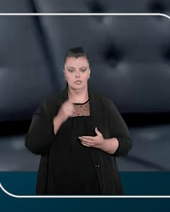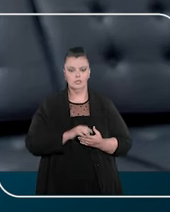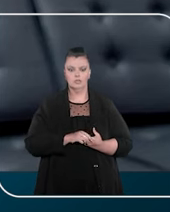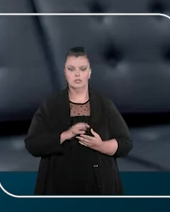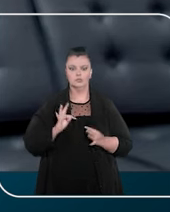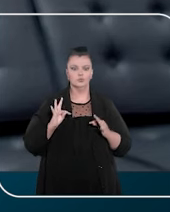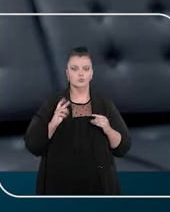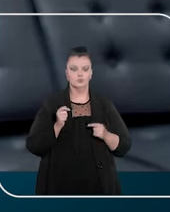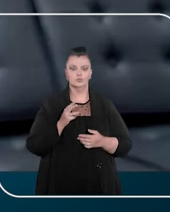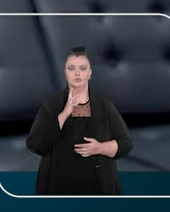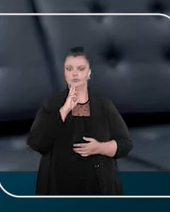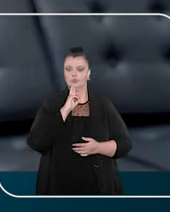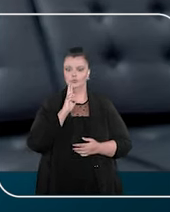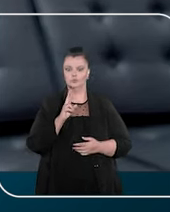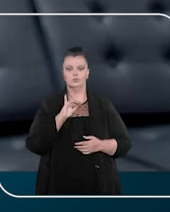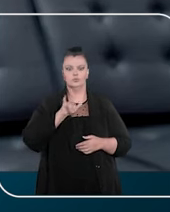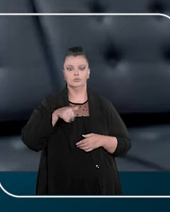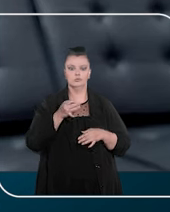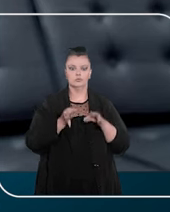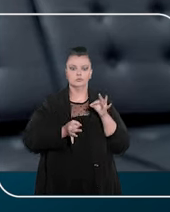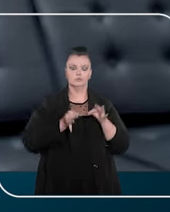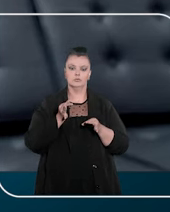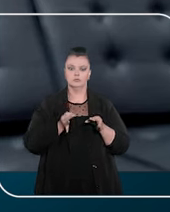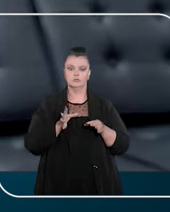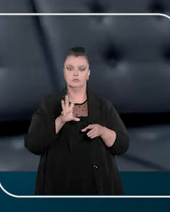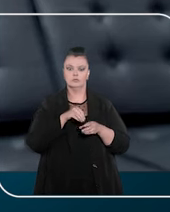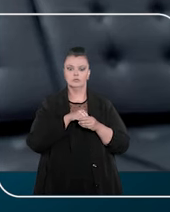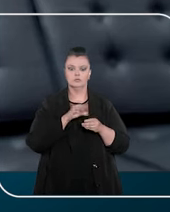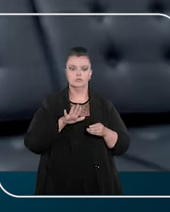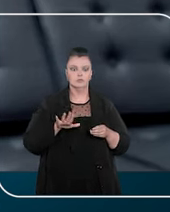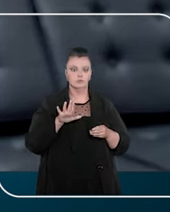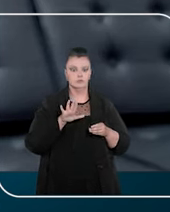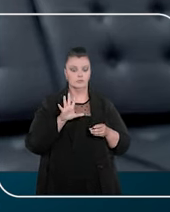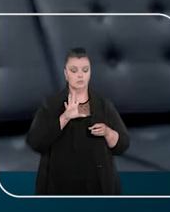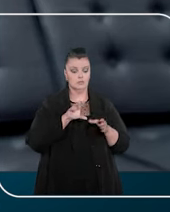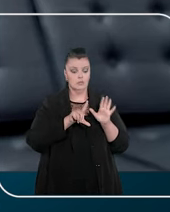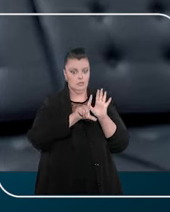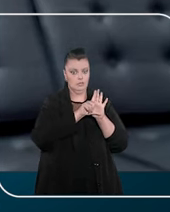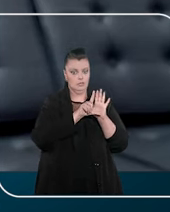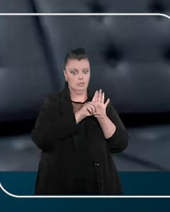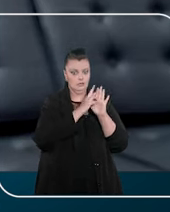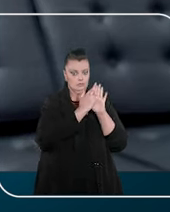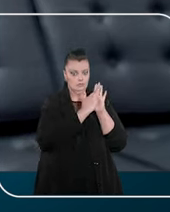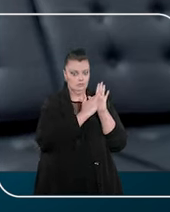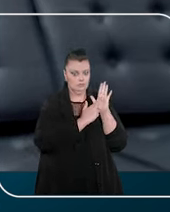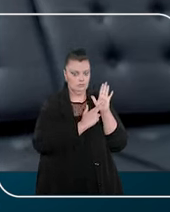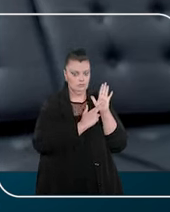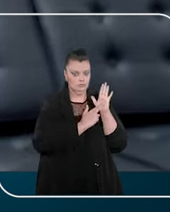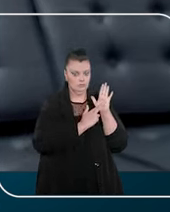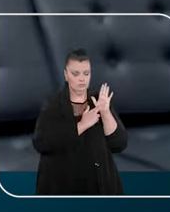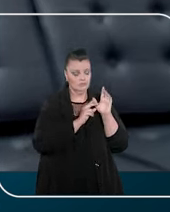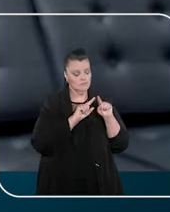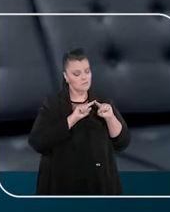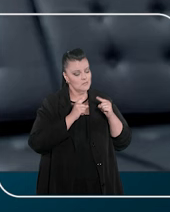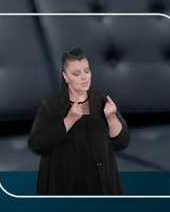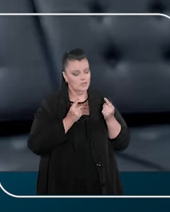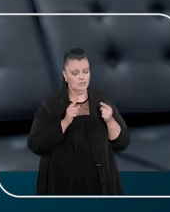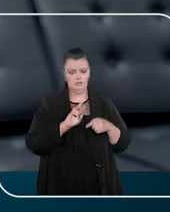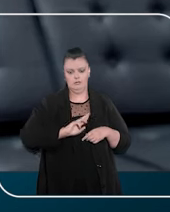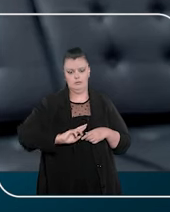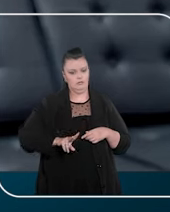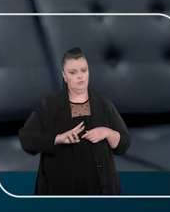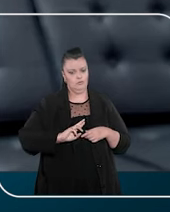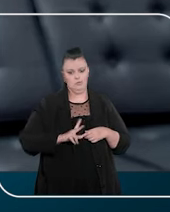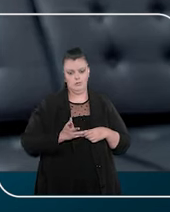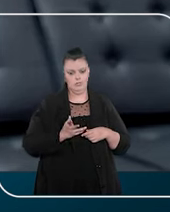jurídicas devem ser alcançadas em um litígio, né? E nós sabemos que não é assim. Há países,